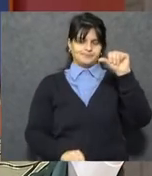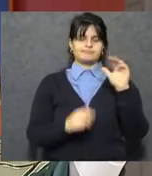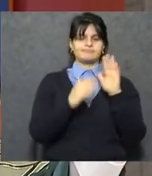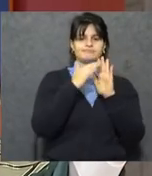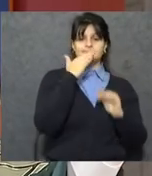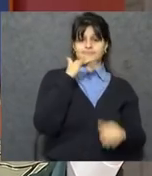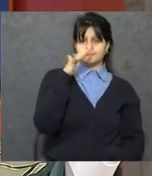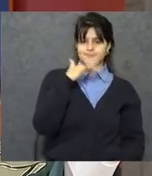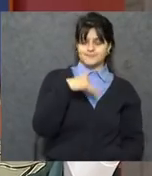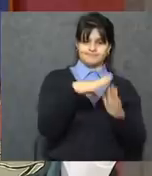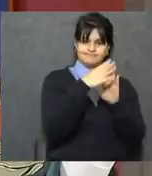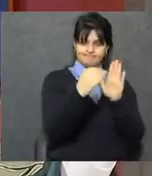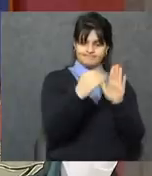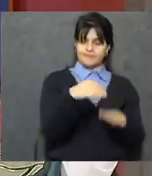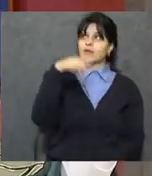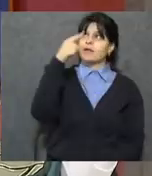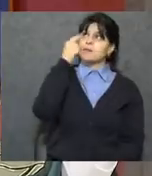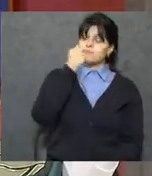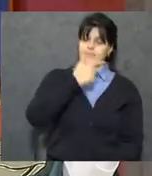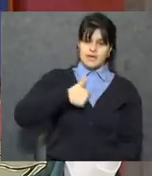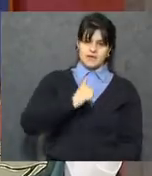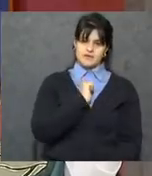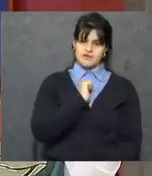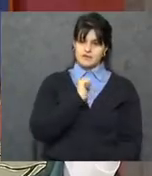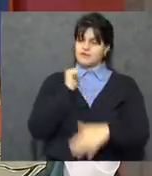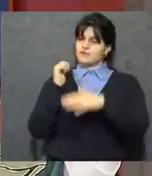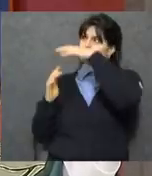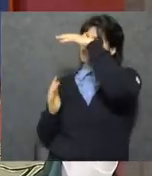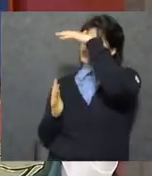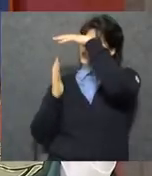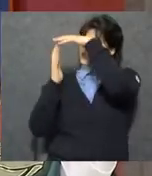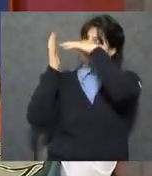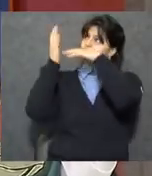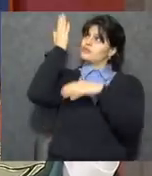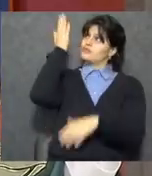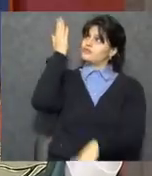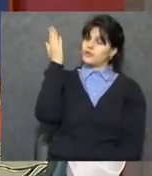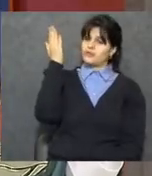Pai nosso que estais nos céus,